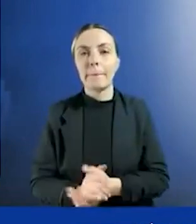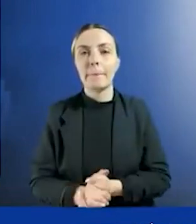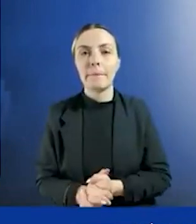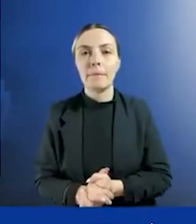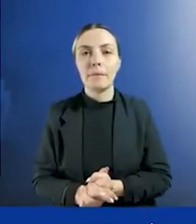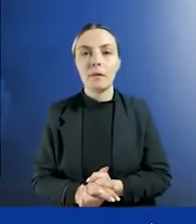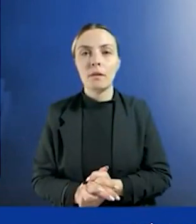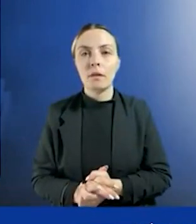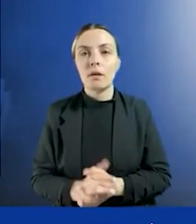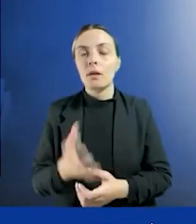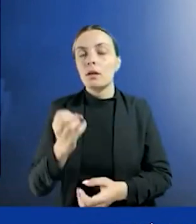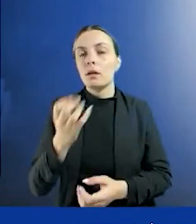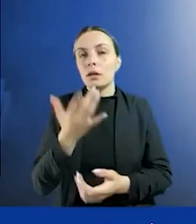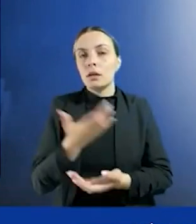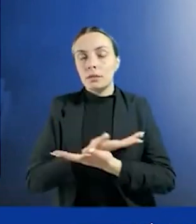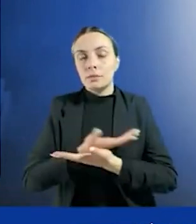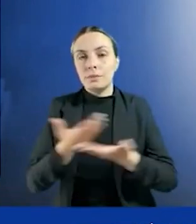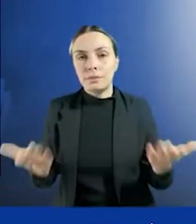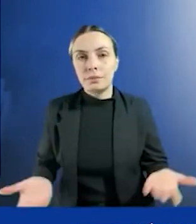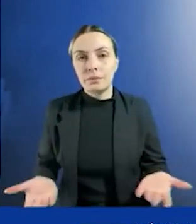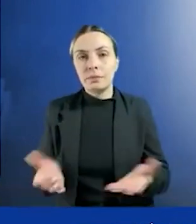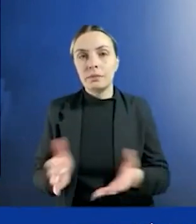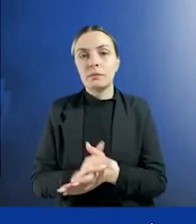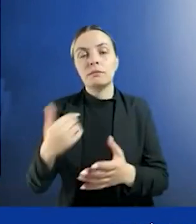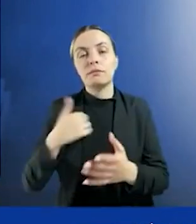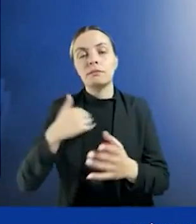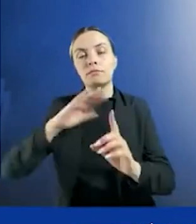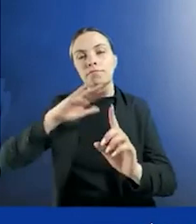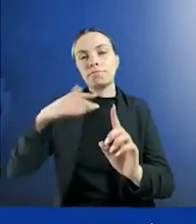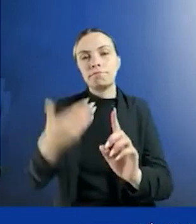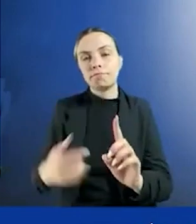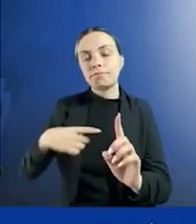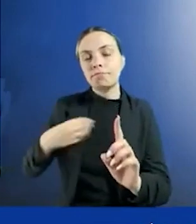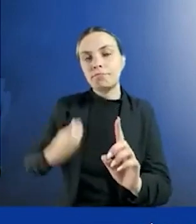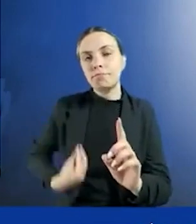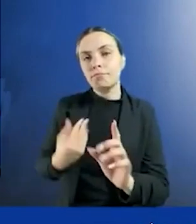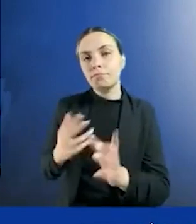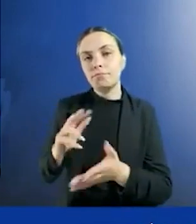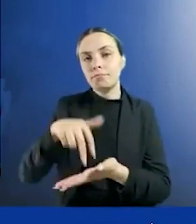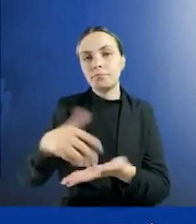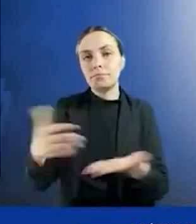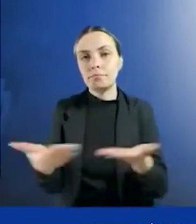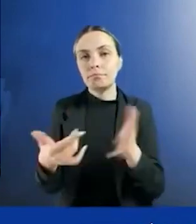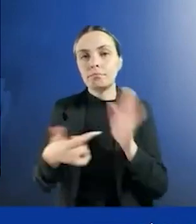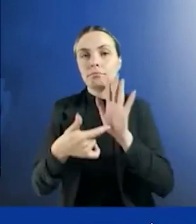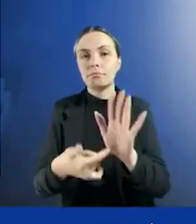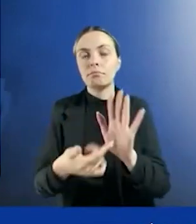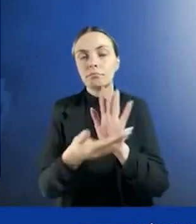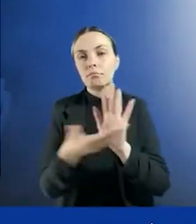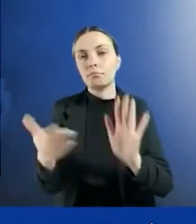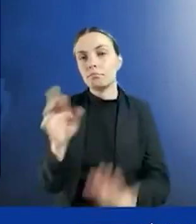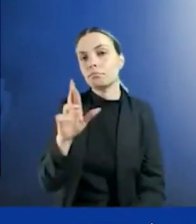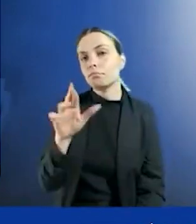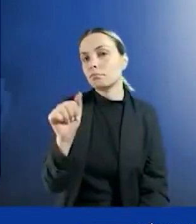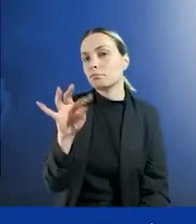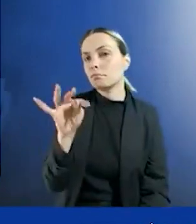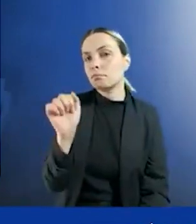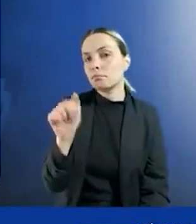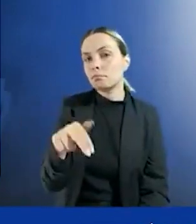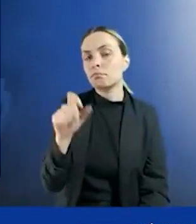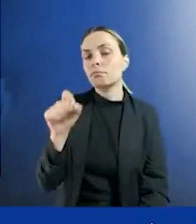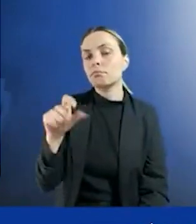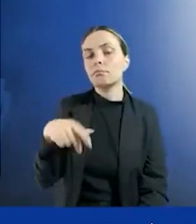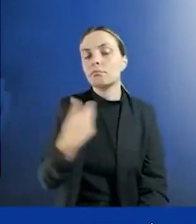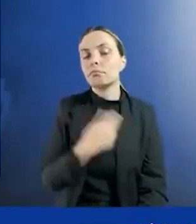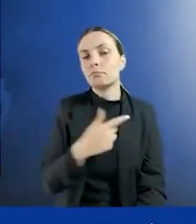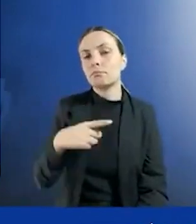a todos. É com grande honra que eu estou aqui. Irei apresentar, doutor Ratan Lau, o que nós temos de mais sustentável hoje no Brasil